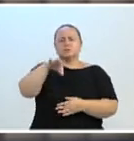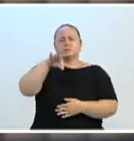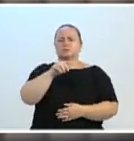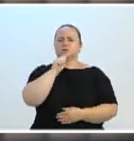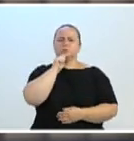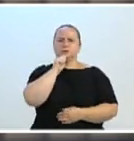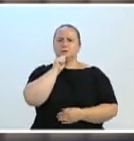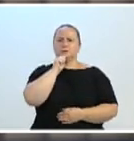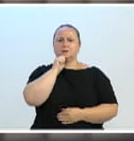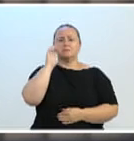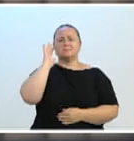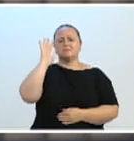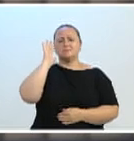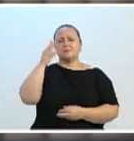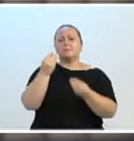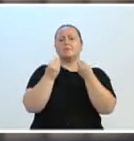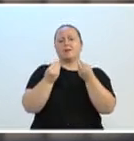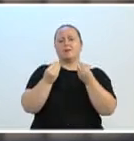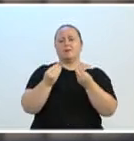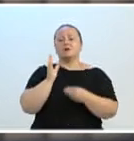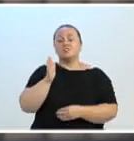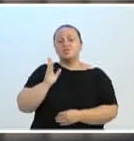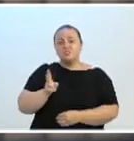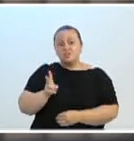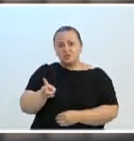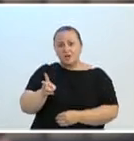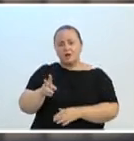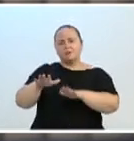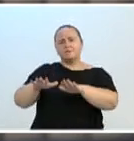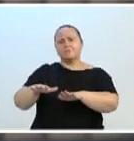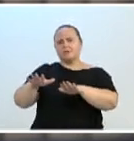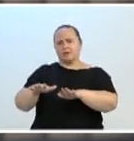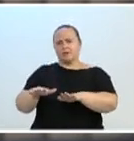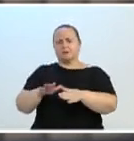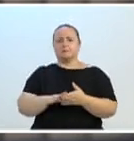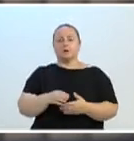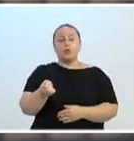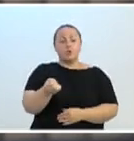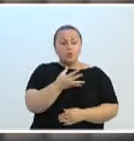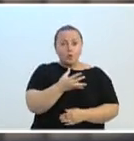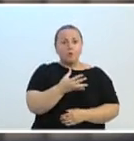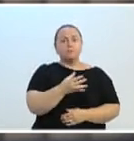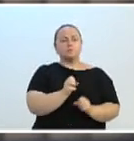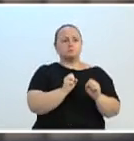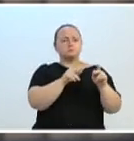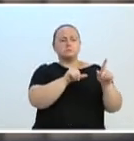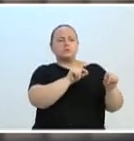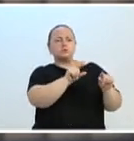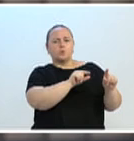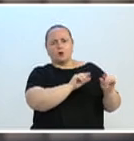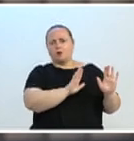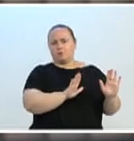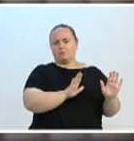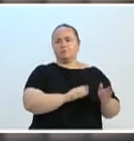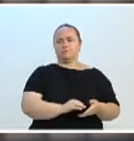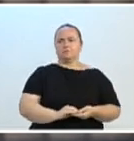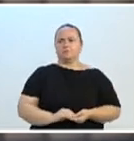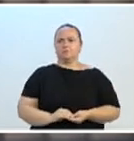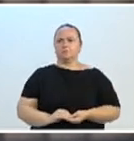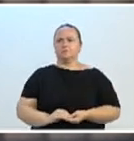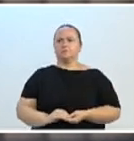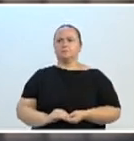imagina fazer a remoção dos que já estão e os novos, ver se há o consenso, é óbvio, né? Para que a gente possa